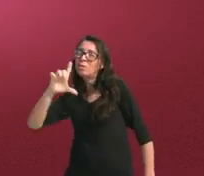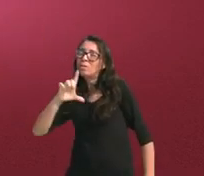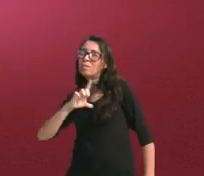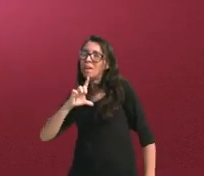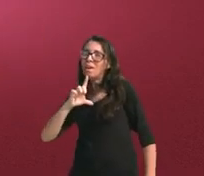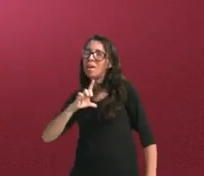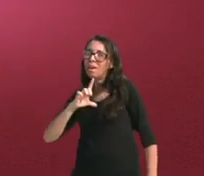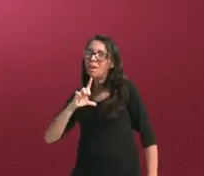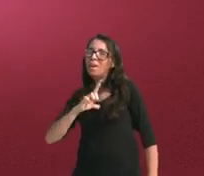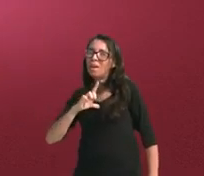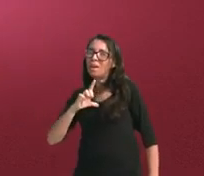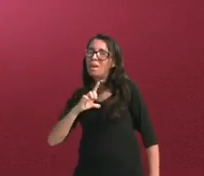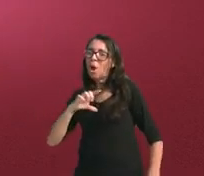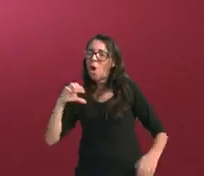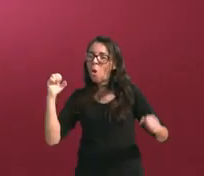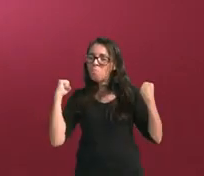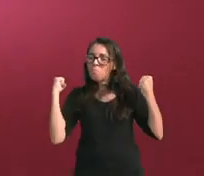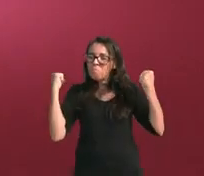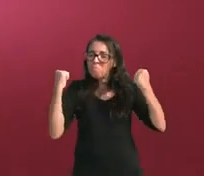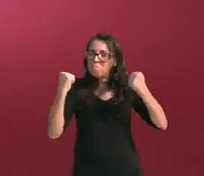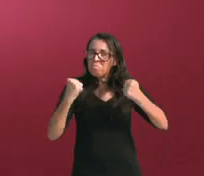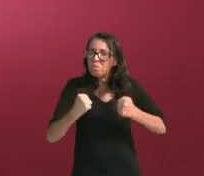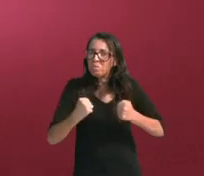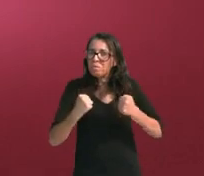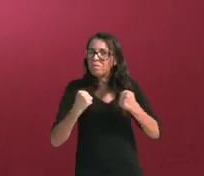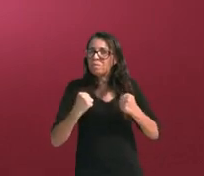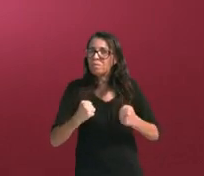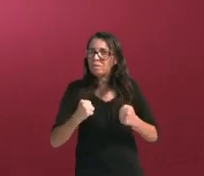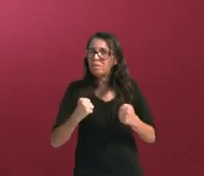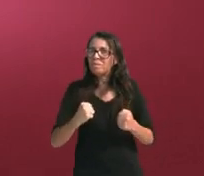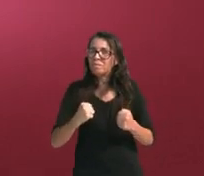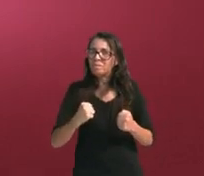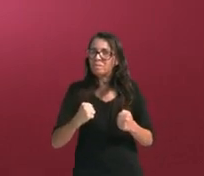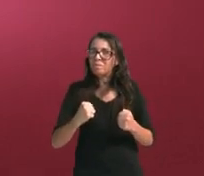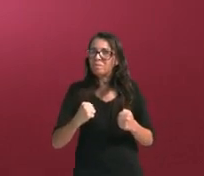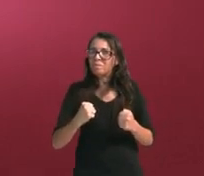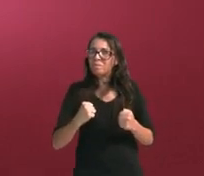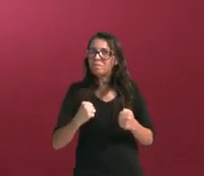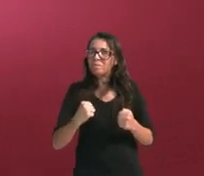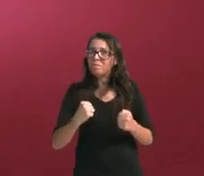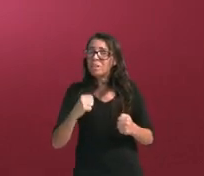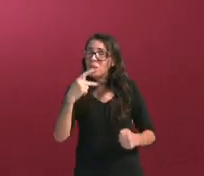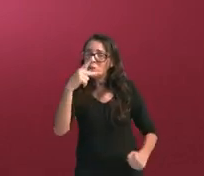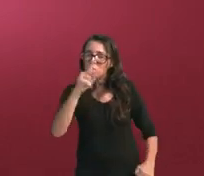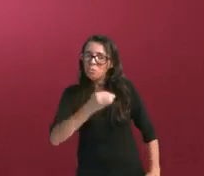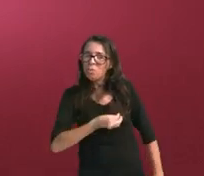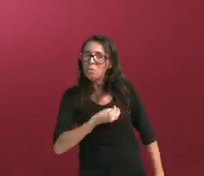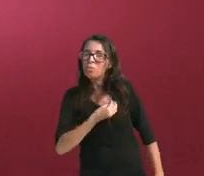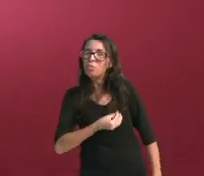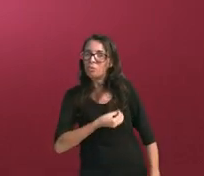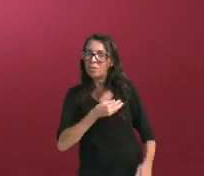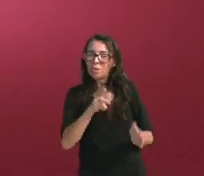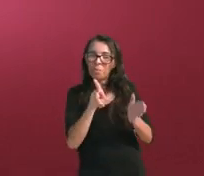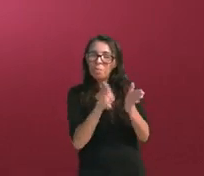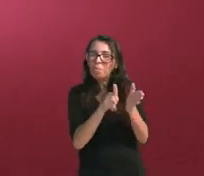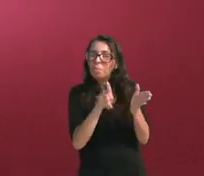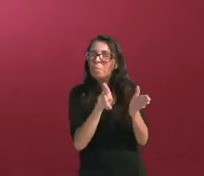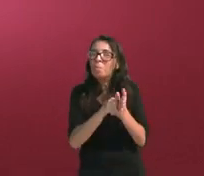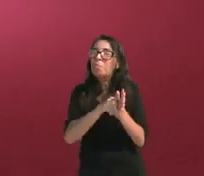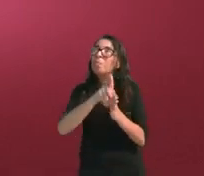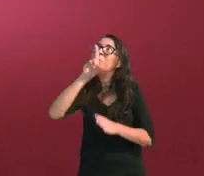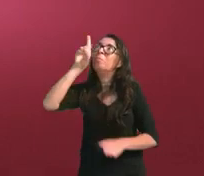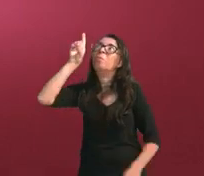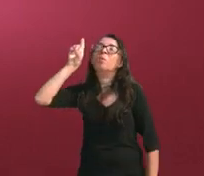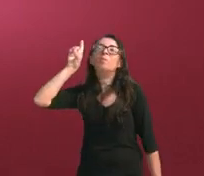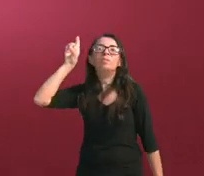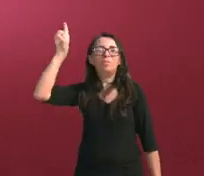realizar os seus propósitos através de mim e de você. É uma